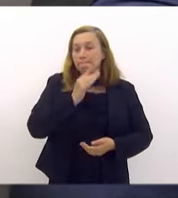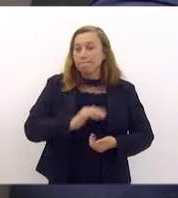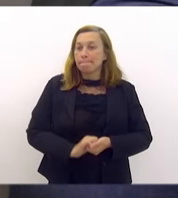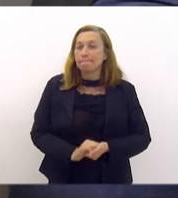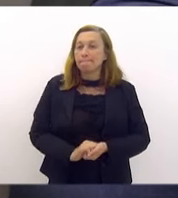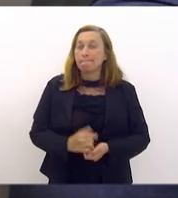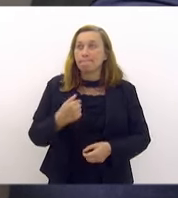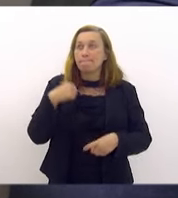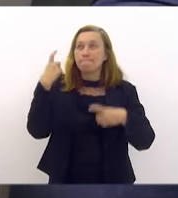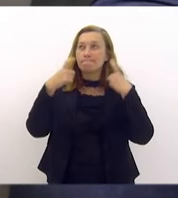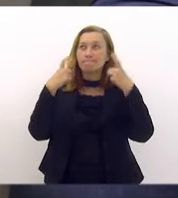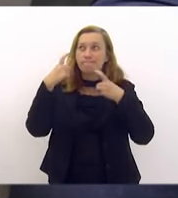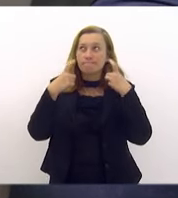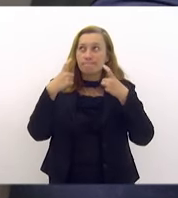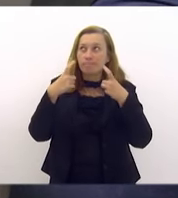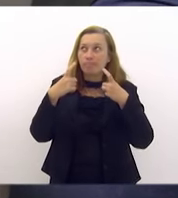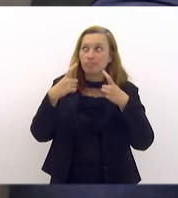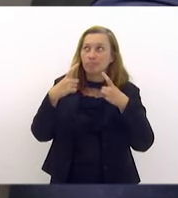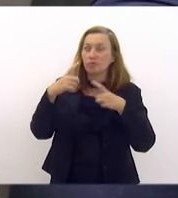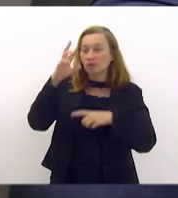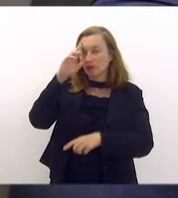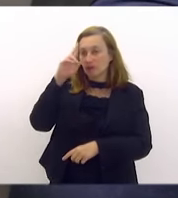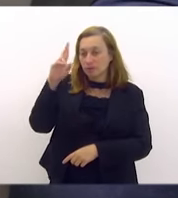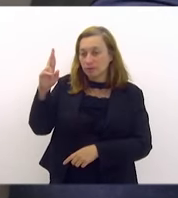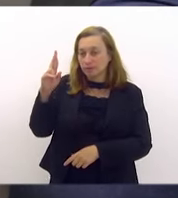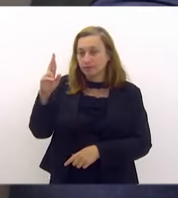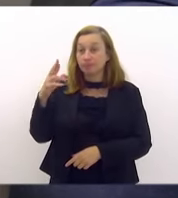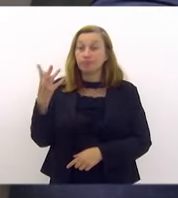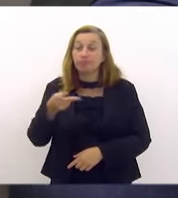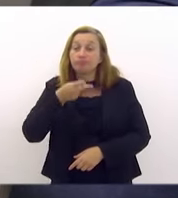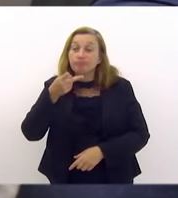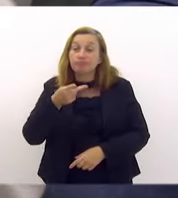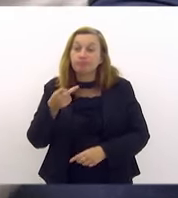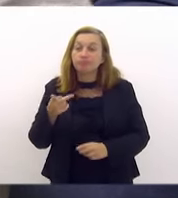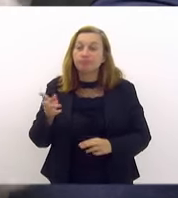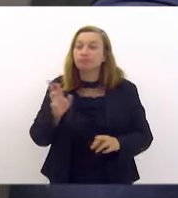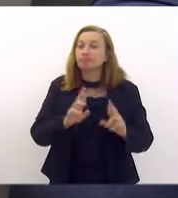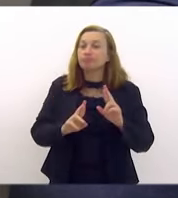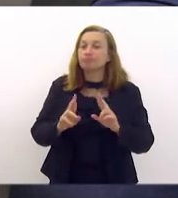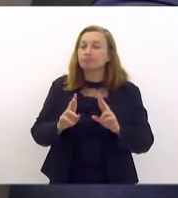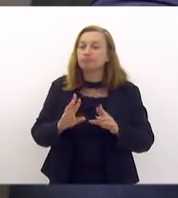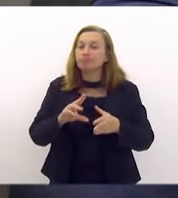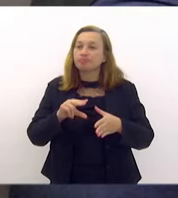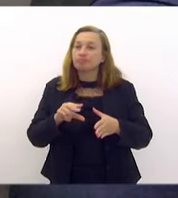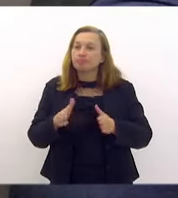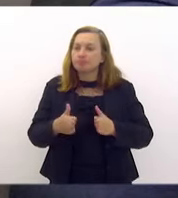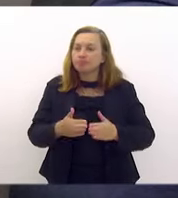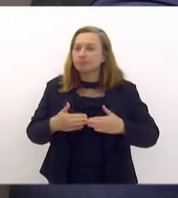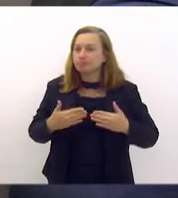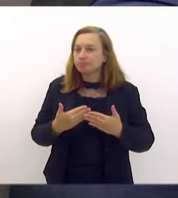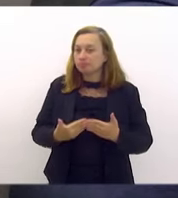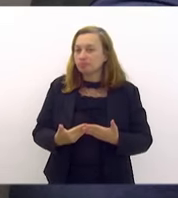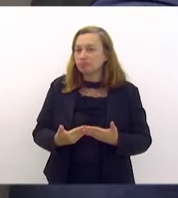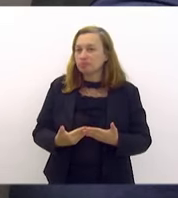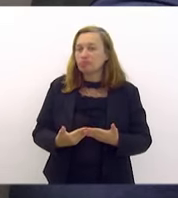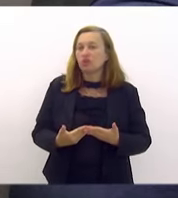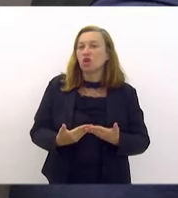eu fiquei preocupada com o que a senhora falou em relação à questão dos requerimentos de informação eu acredito